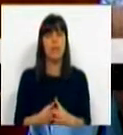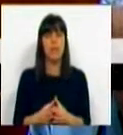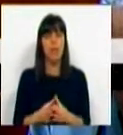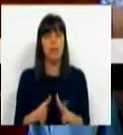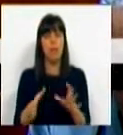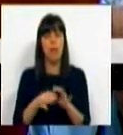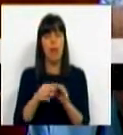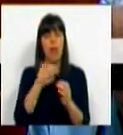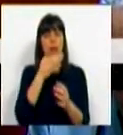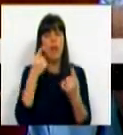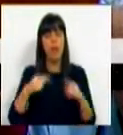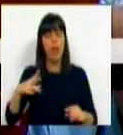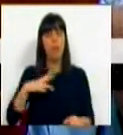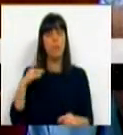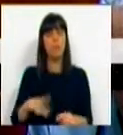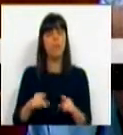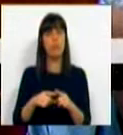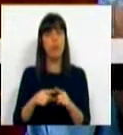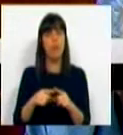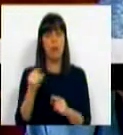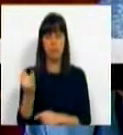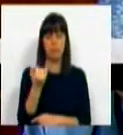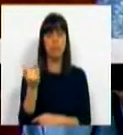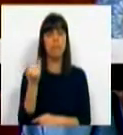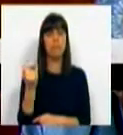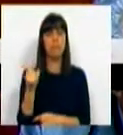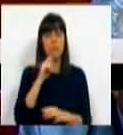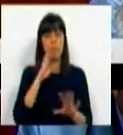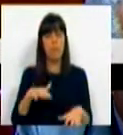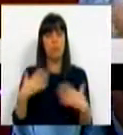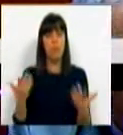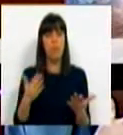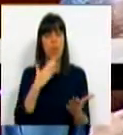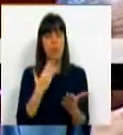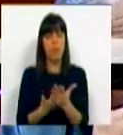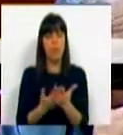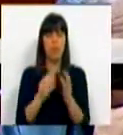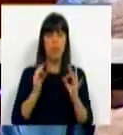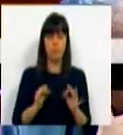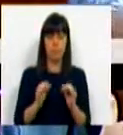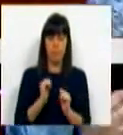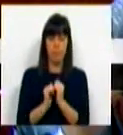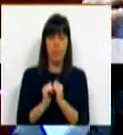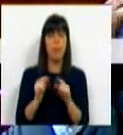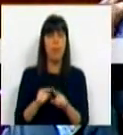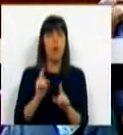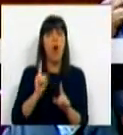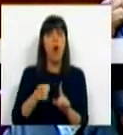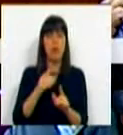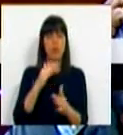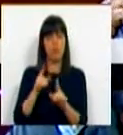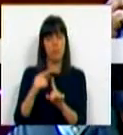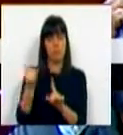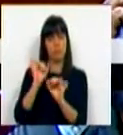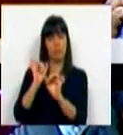com a presença em Portugal de instituições que possam prestar exatamente o papel que é reservado